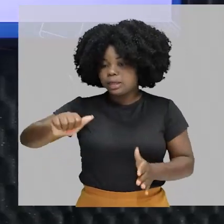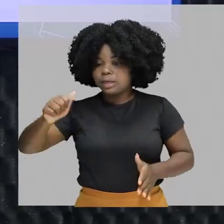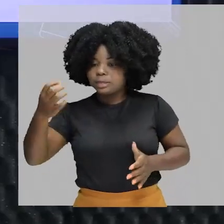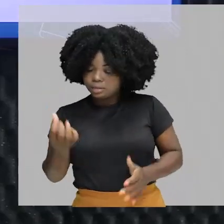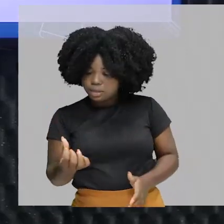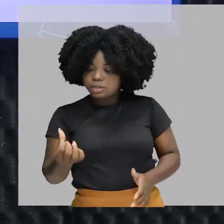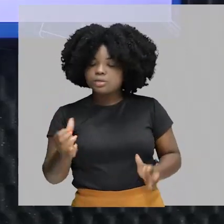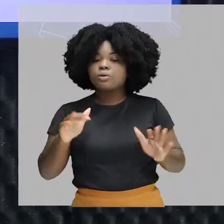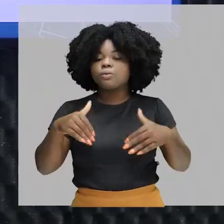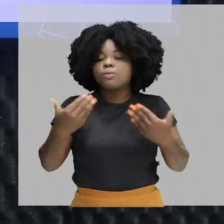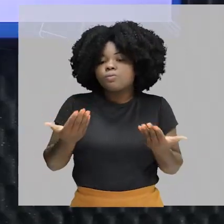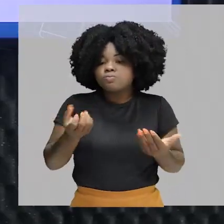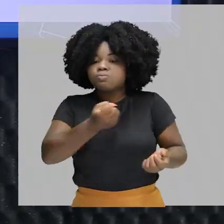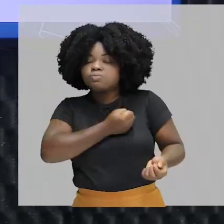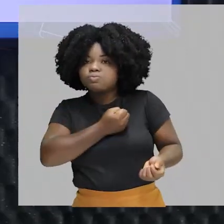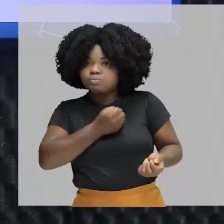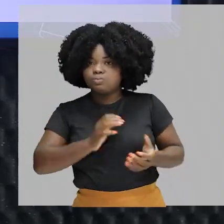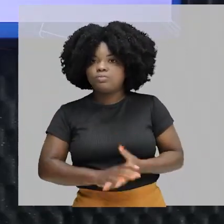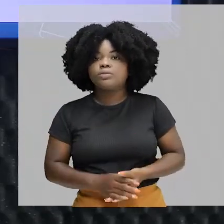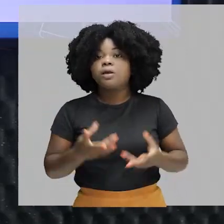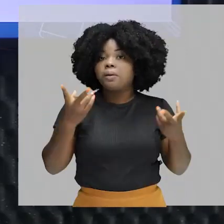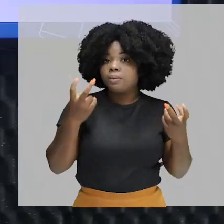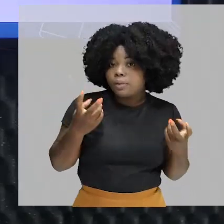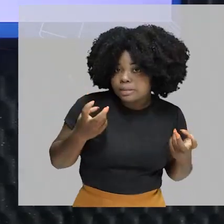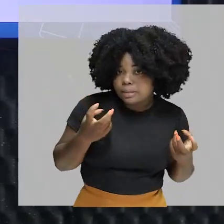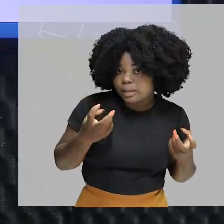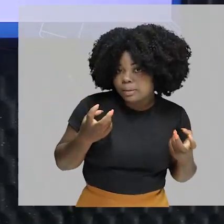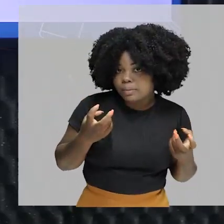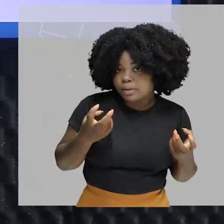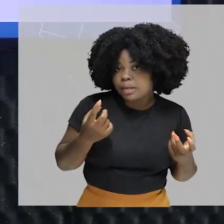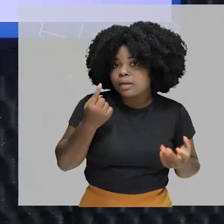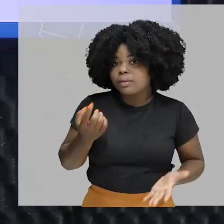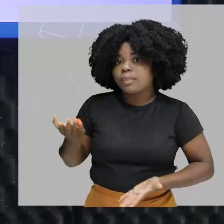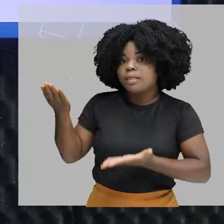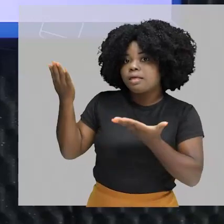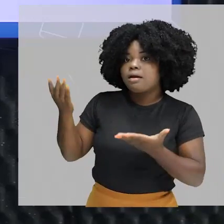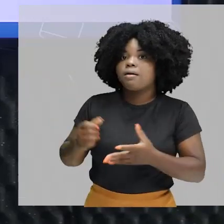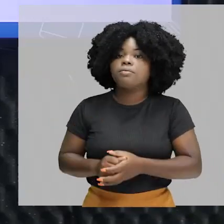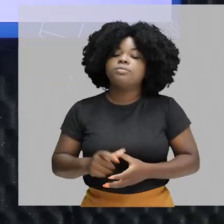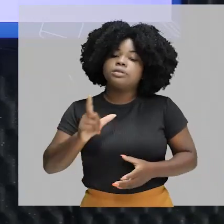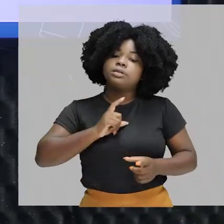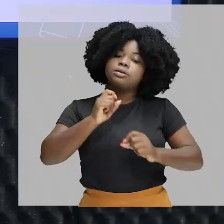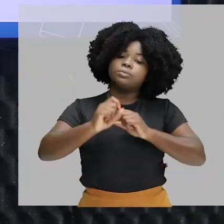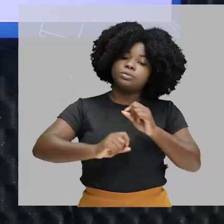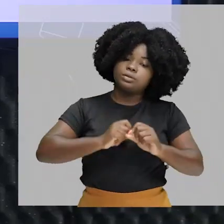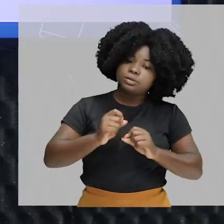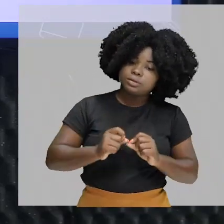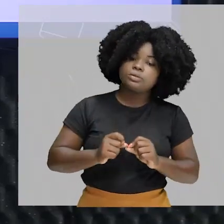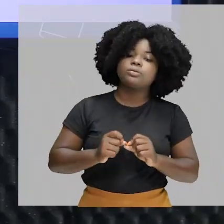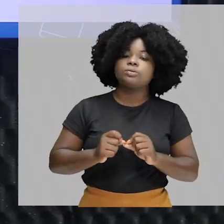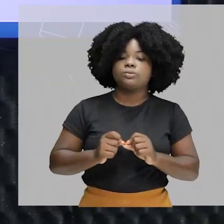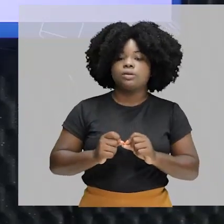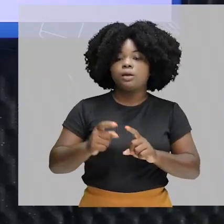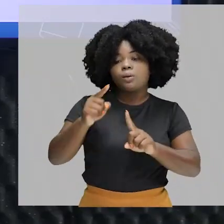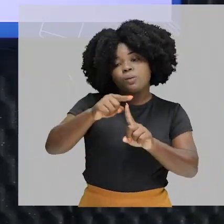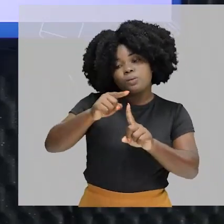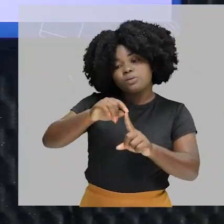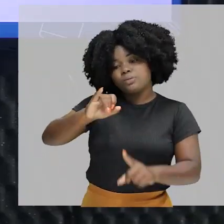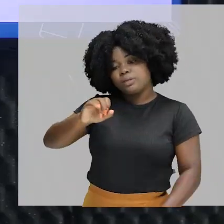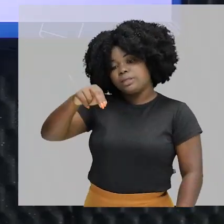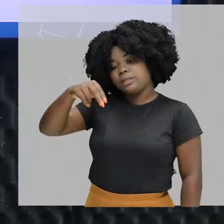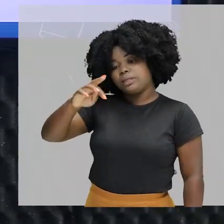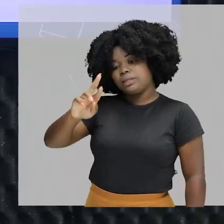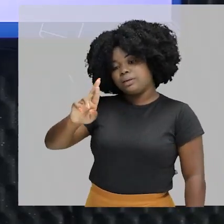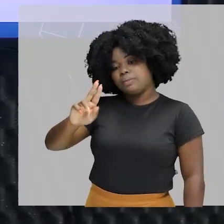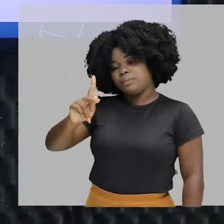e A6. Então, veja, gente, nesse exercício aqui, nós já temos um caso de interpolação geométrica. E você